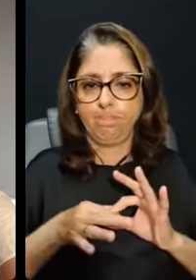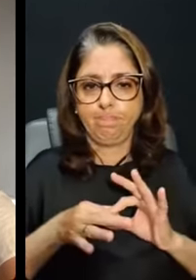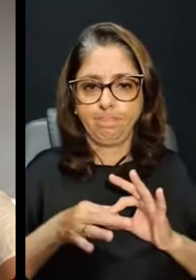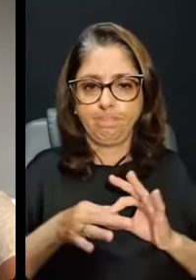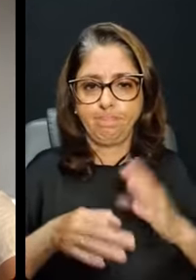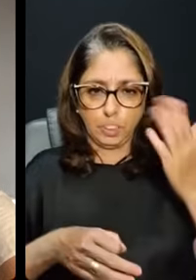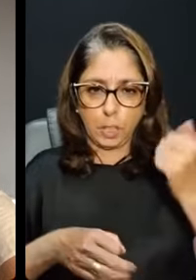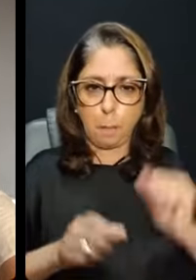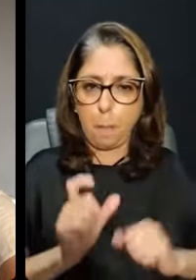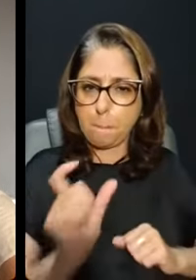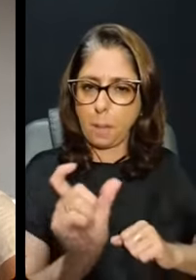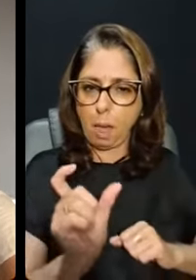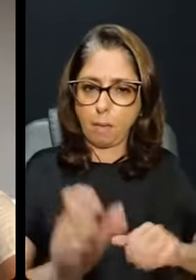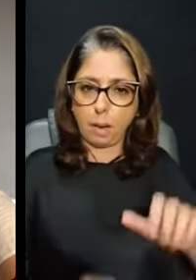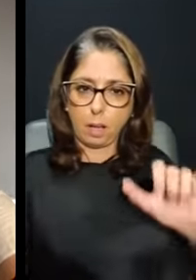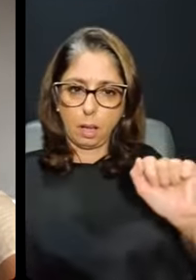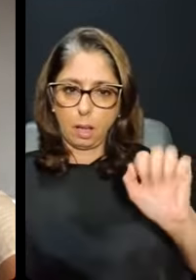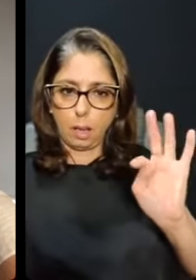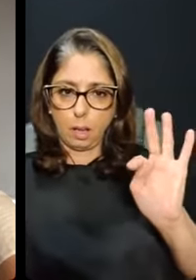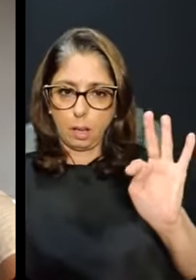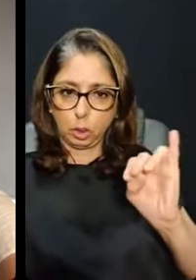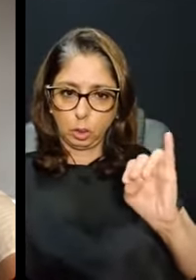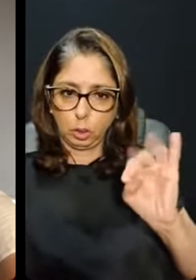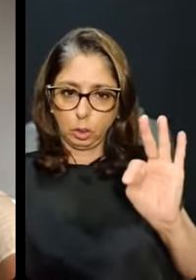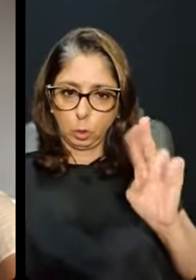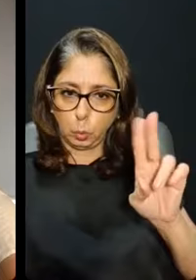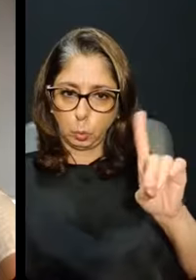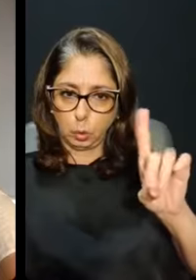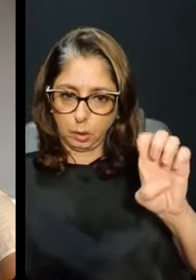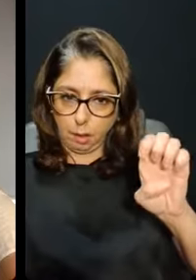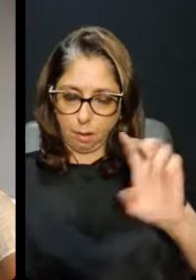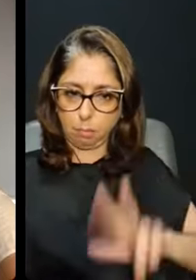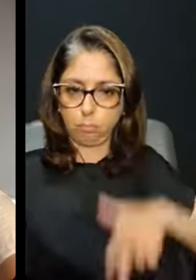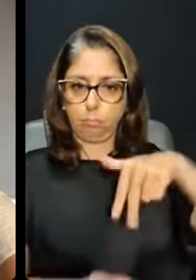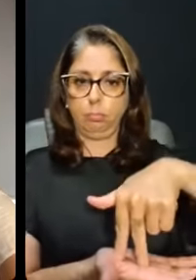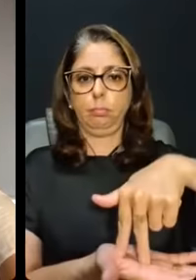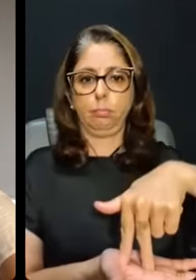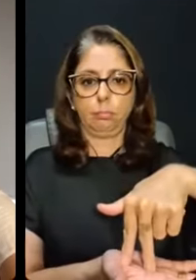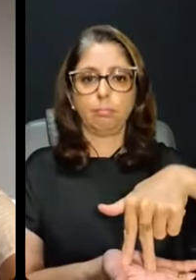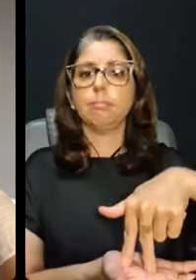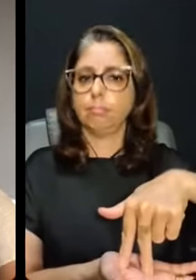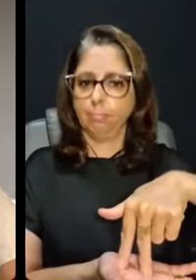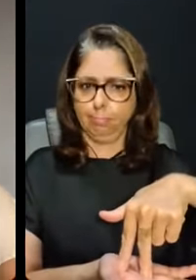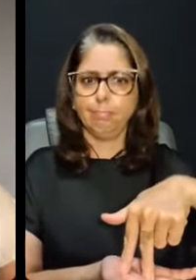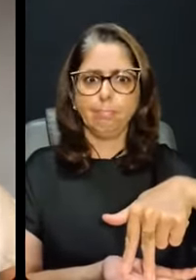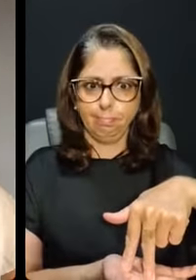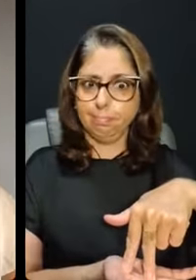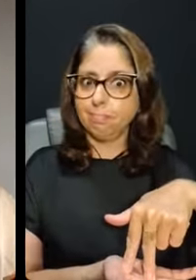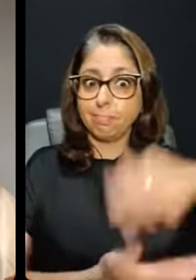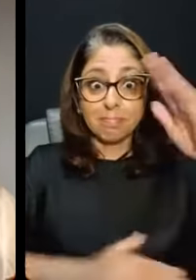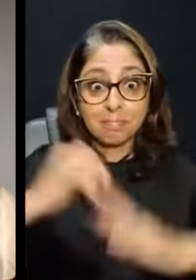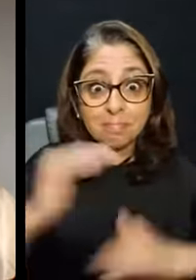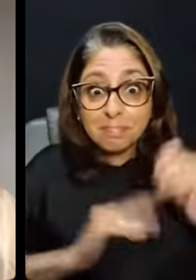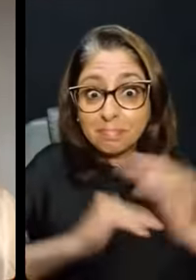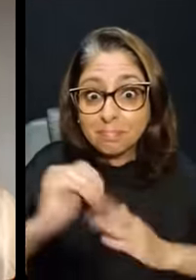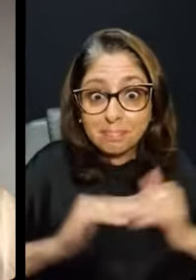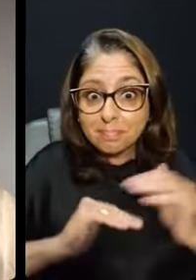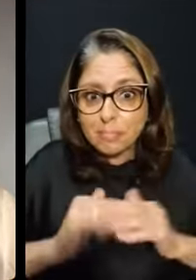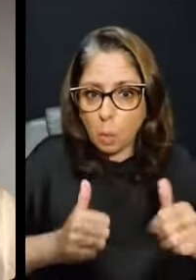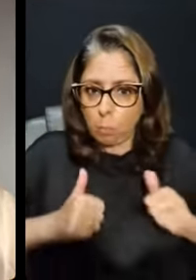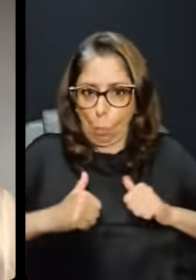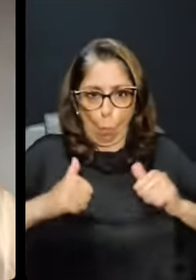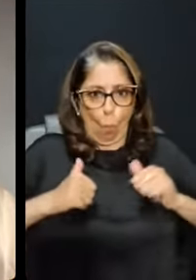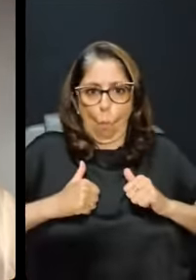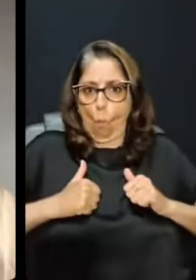contagiosa. Na medida que as pessoas vão para ação, que elas começam a modificar as coisas e sair daquela realidade